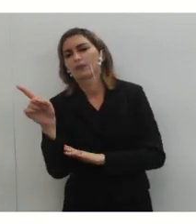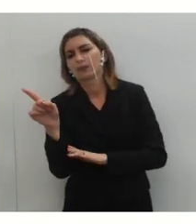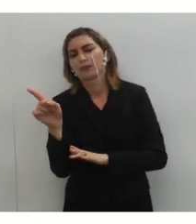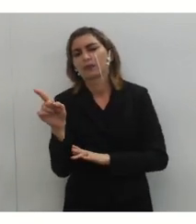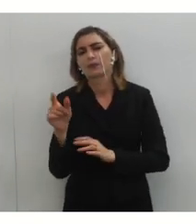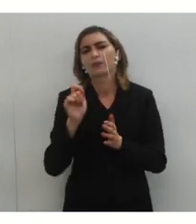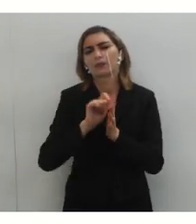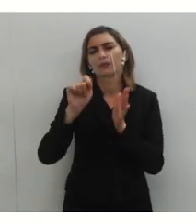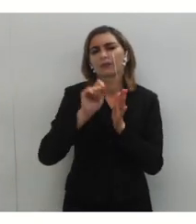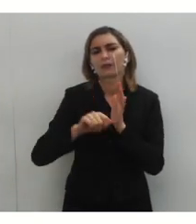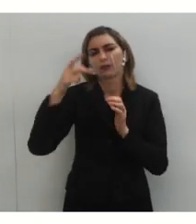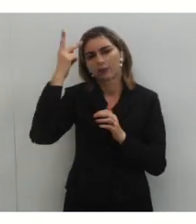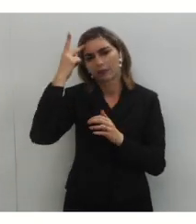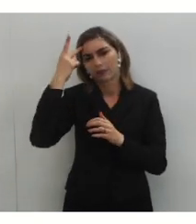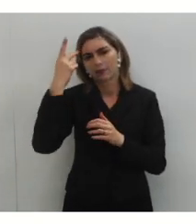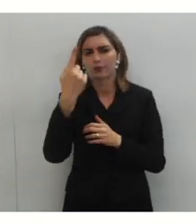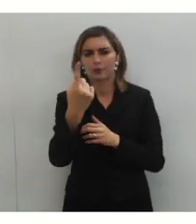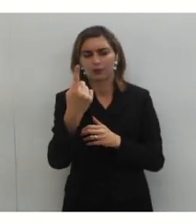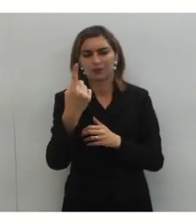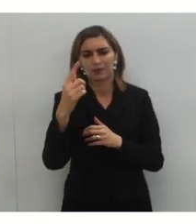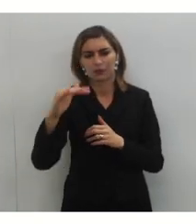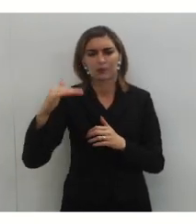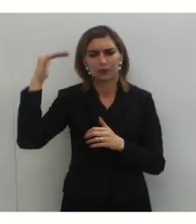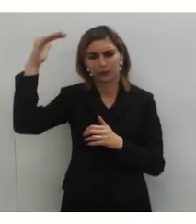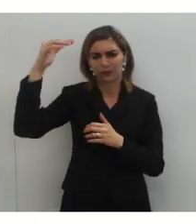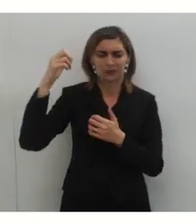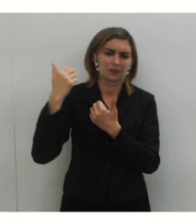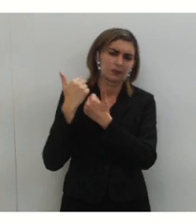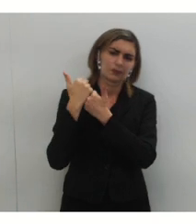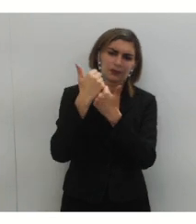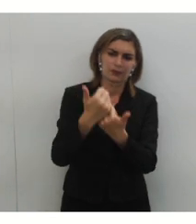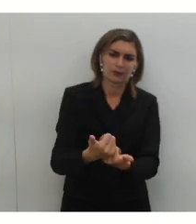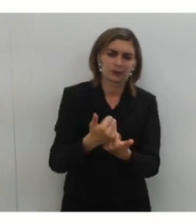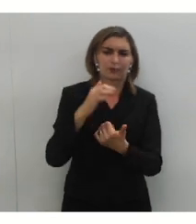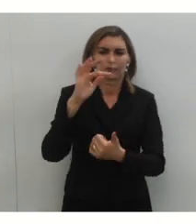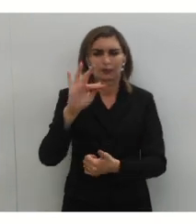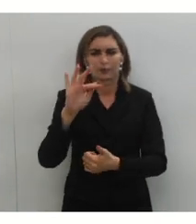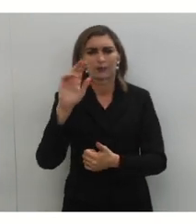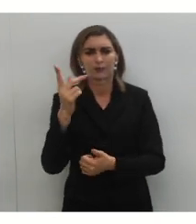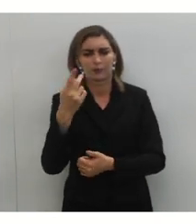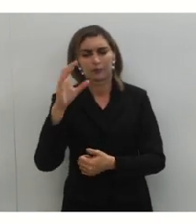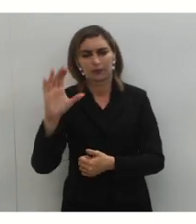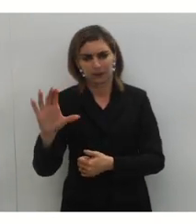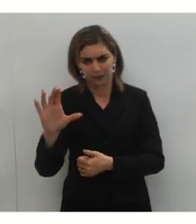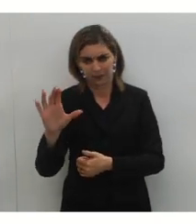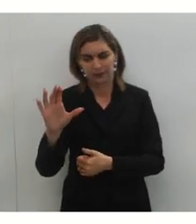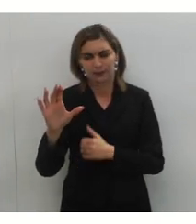um escritor paulista? Um autoassessor de FHC.